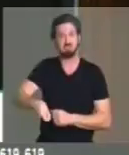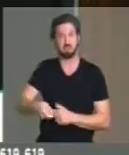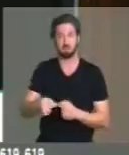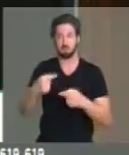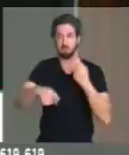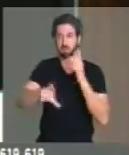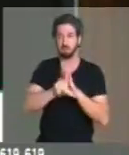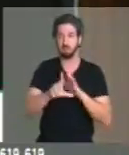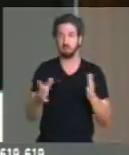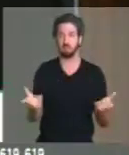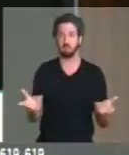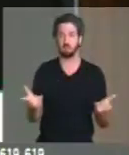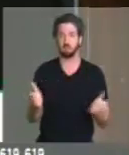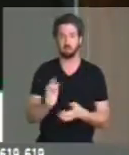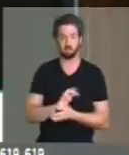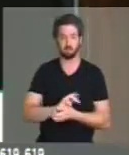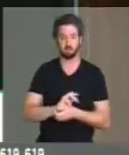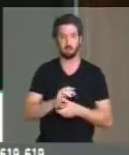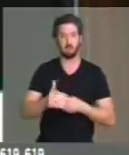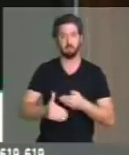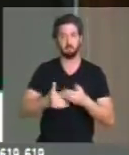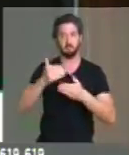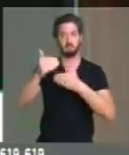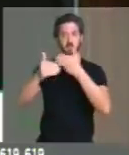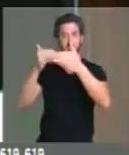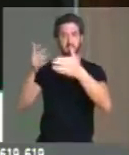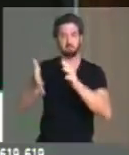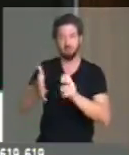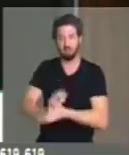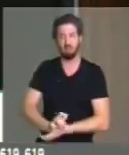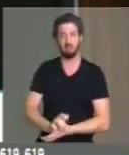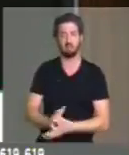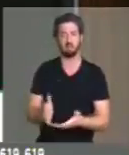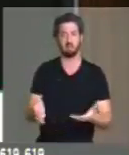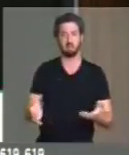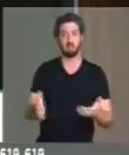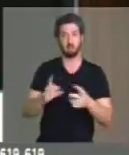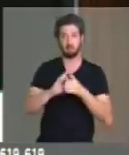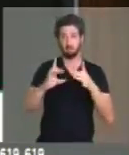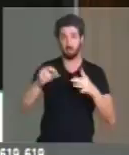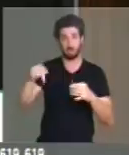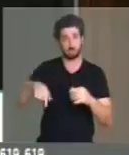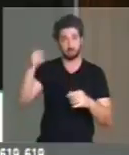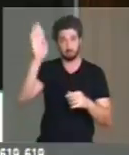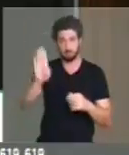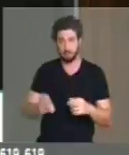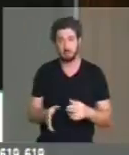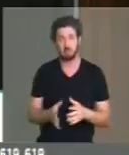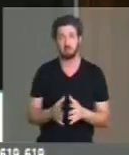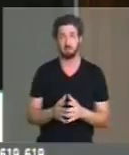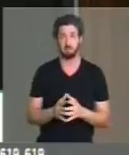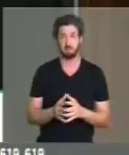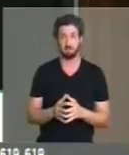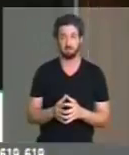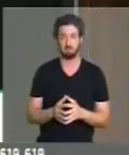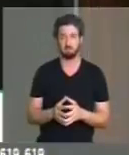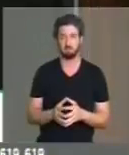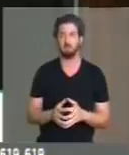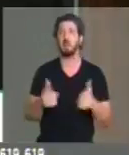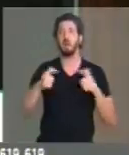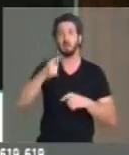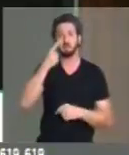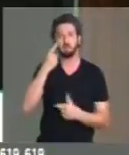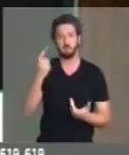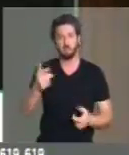a ilegalidade. Está se avançando para suprimir a democracia no Brasil. Onde já se viu